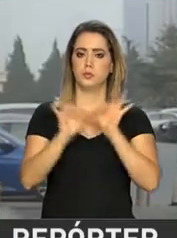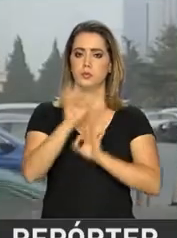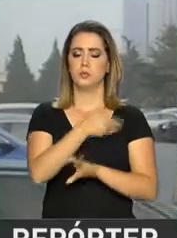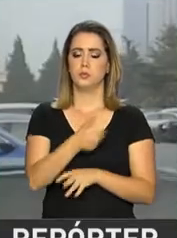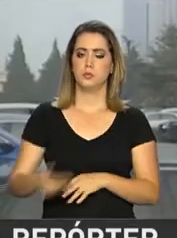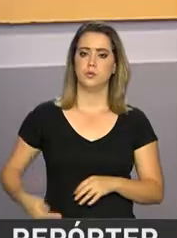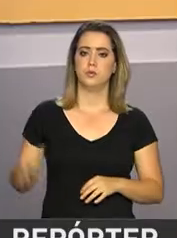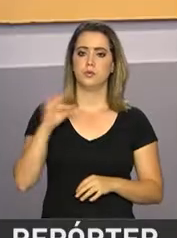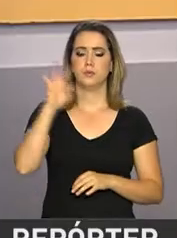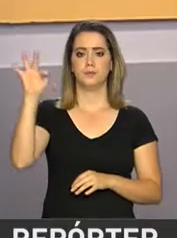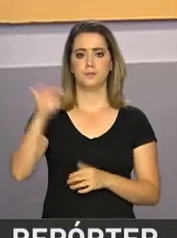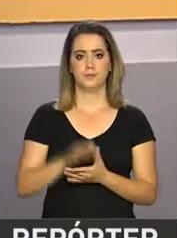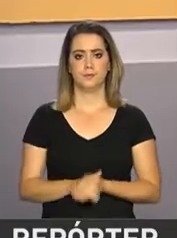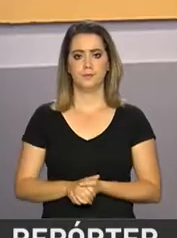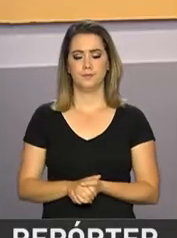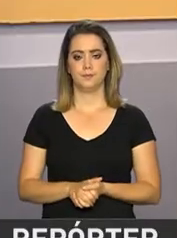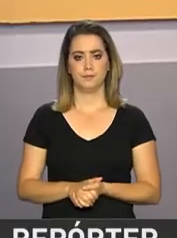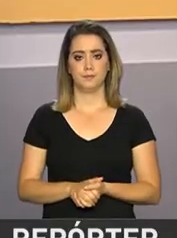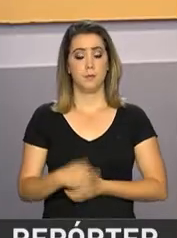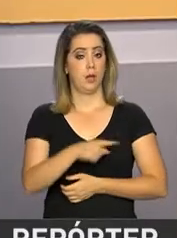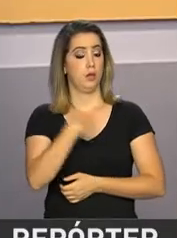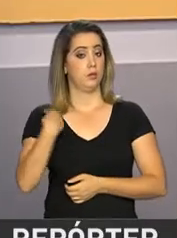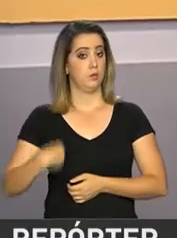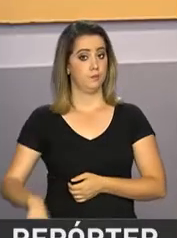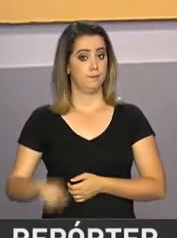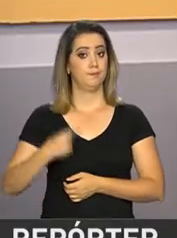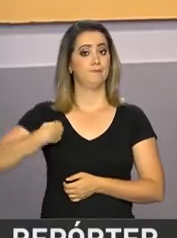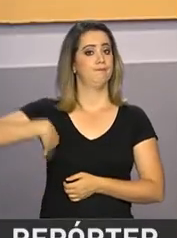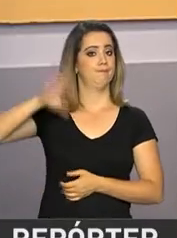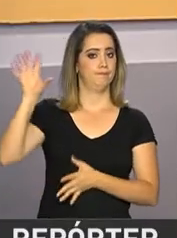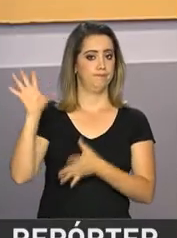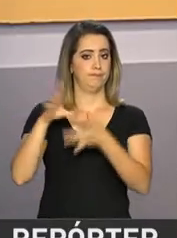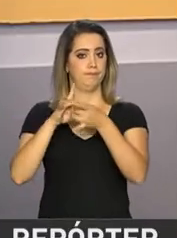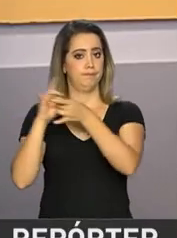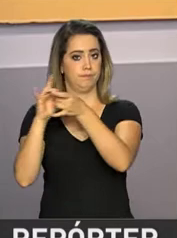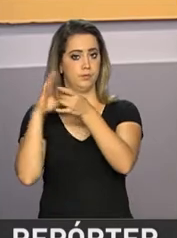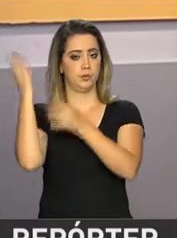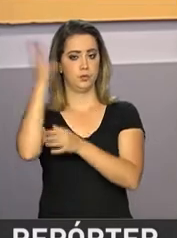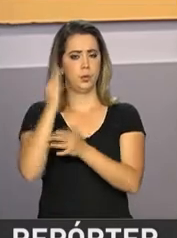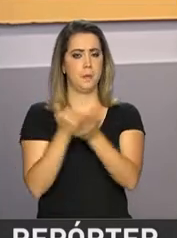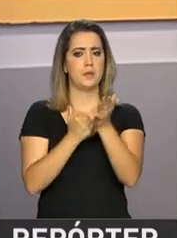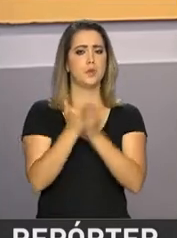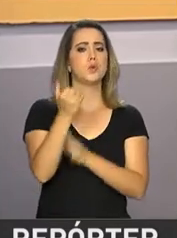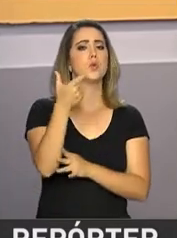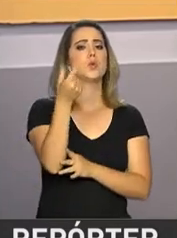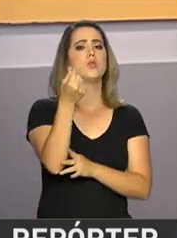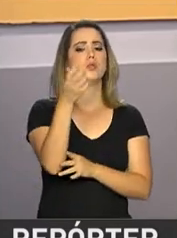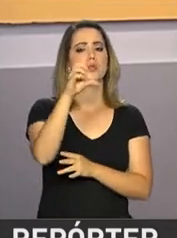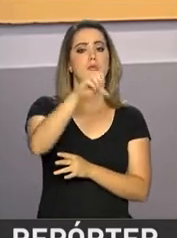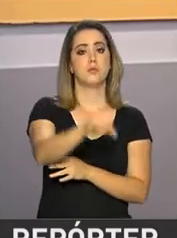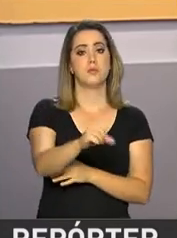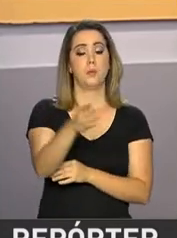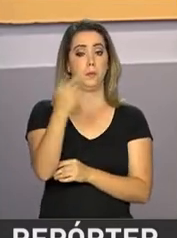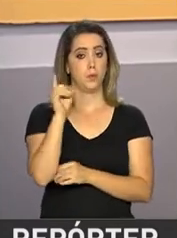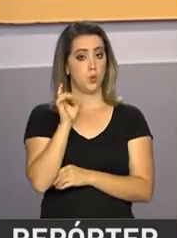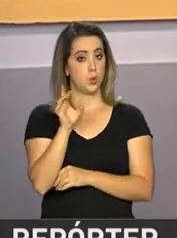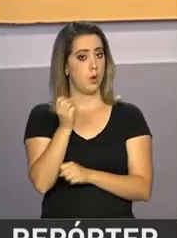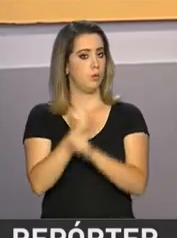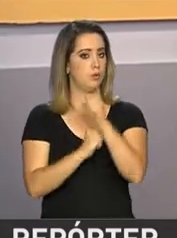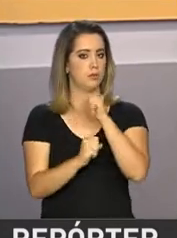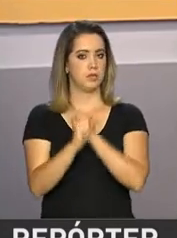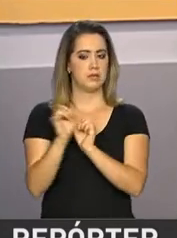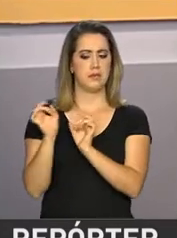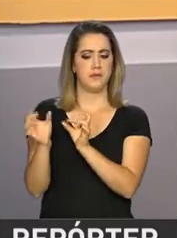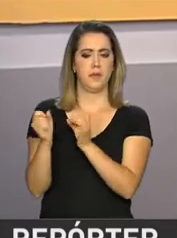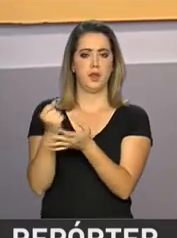federal a china é a maior parceira comercial do brasil desde 2009 no ano passado o intercâmbio